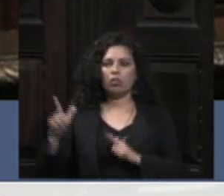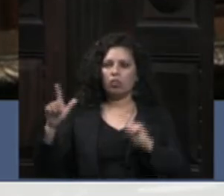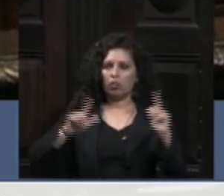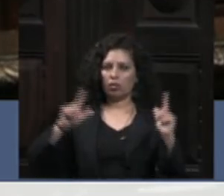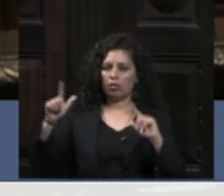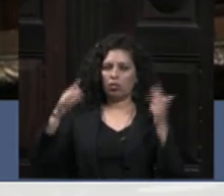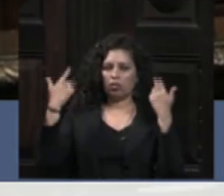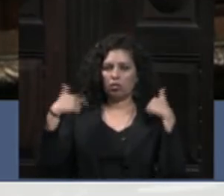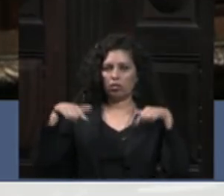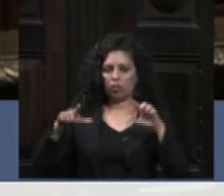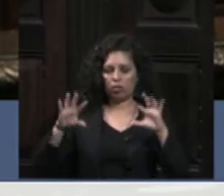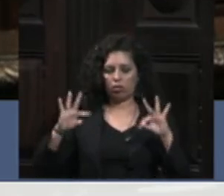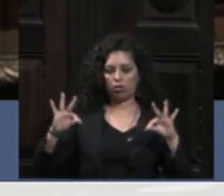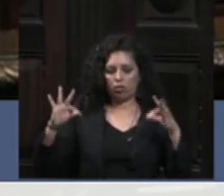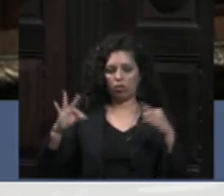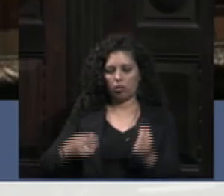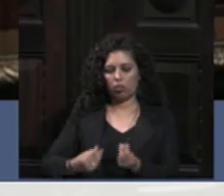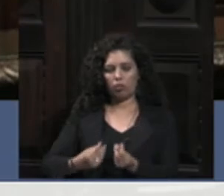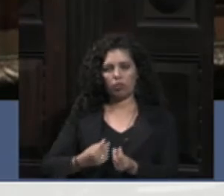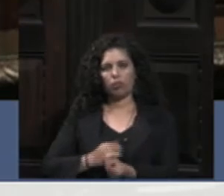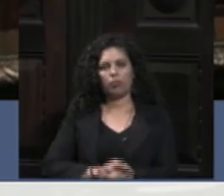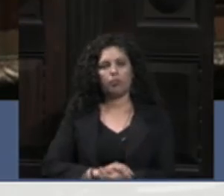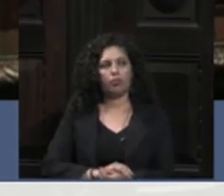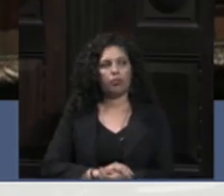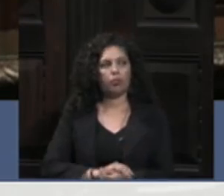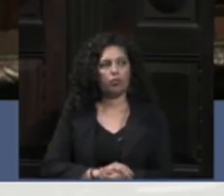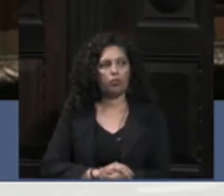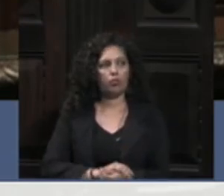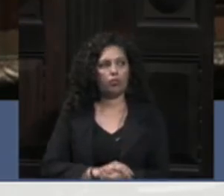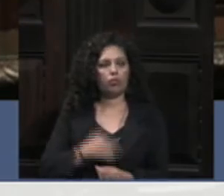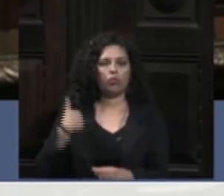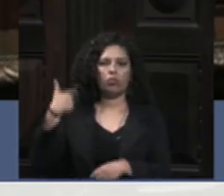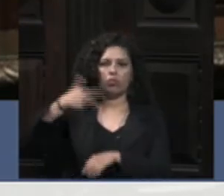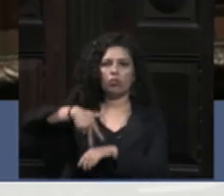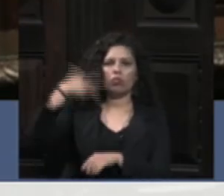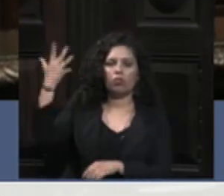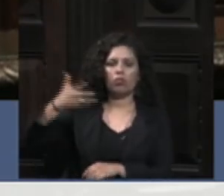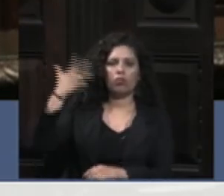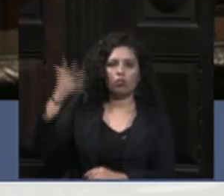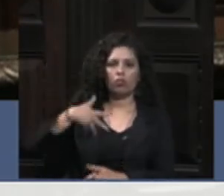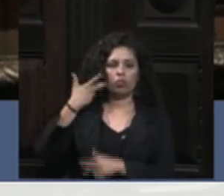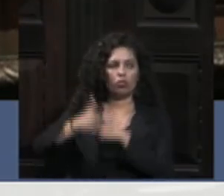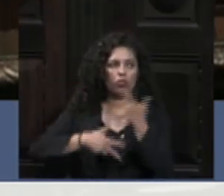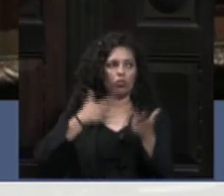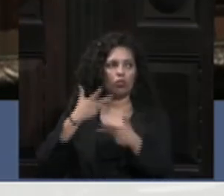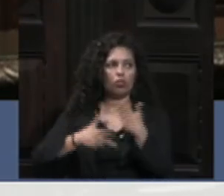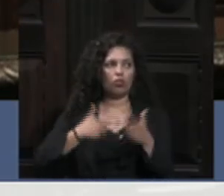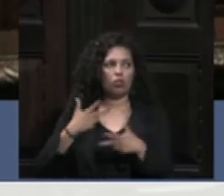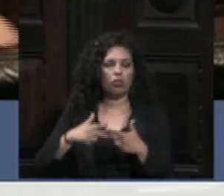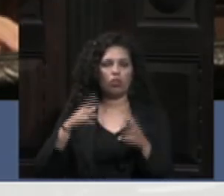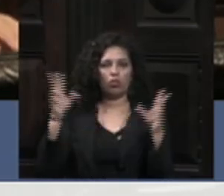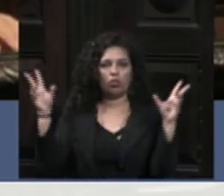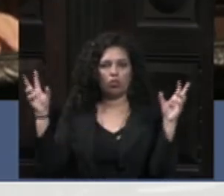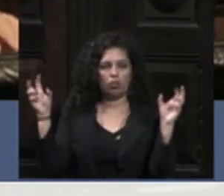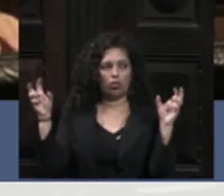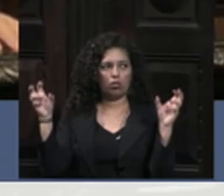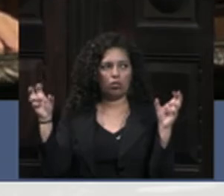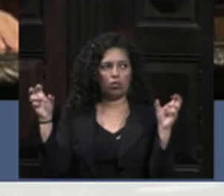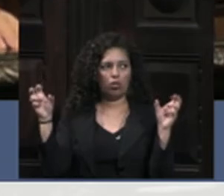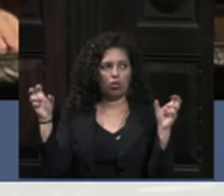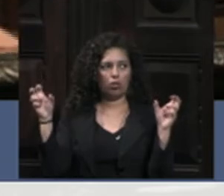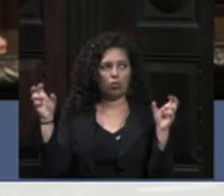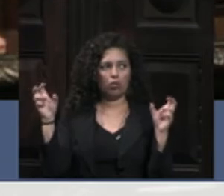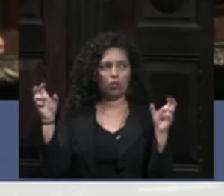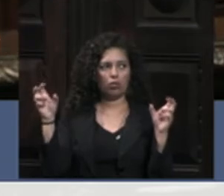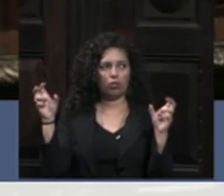nos acompanham pelas redes sociais. Eu ocupo a tribuna para falar a respeito da notícia